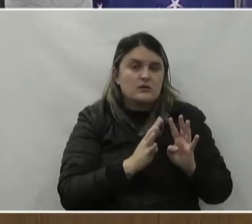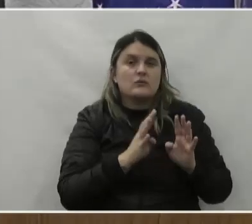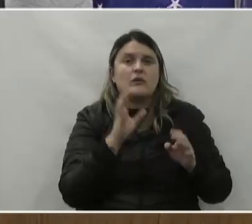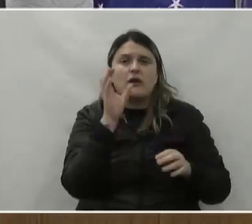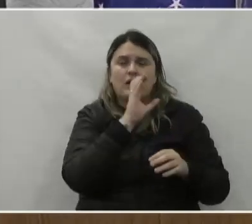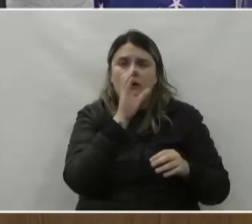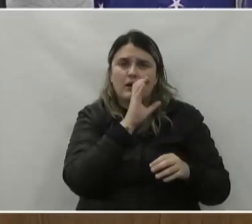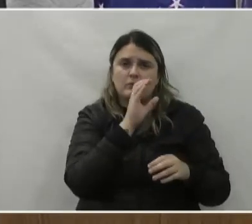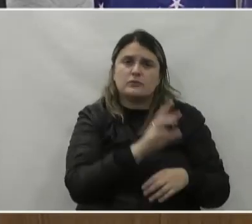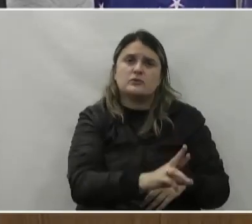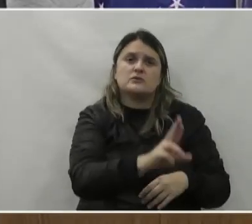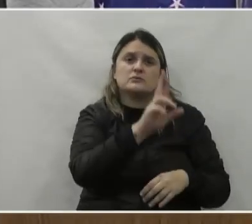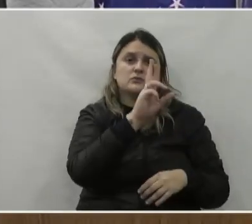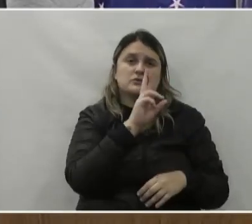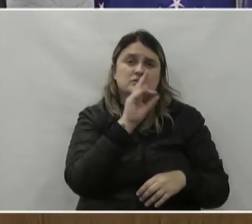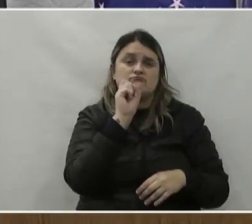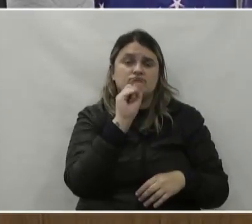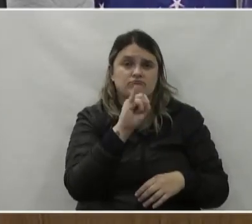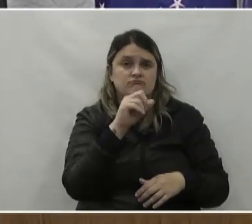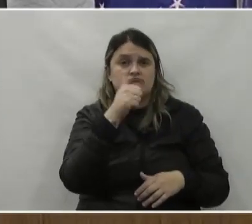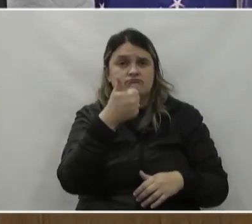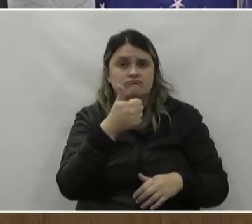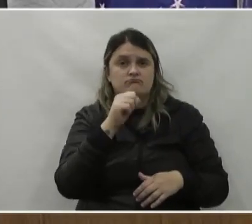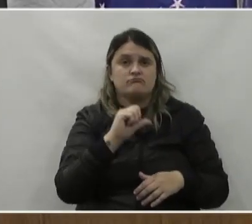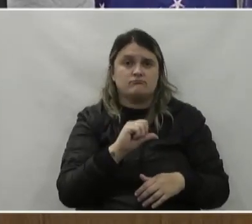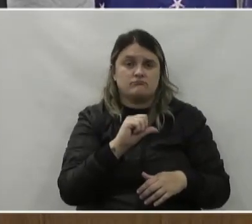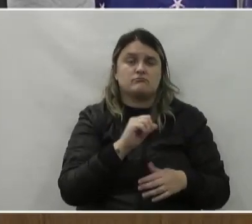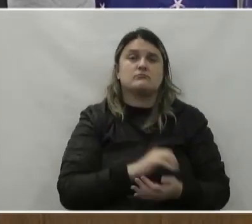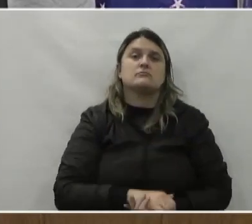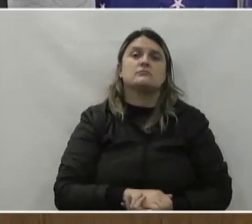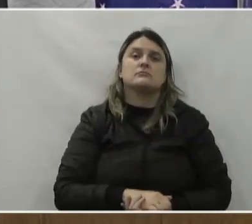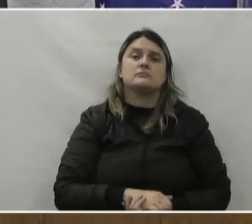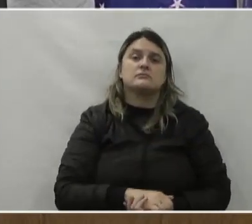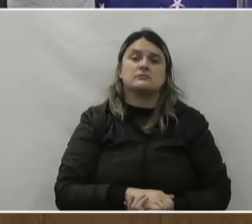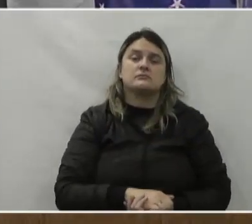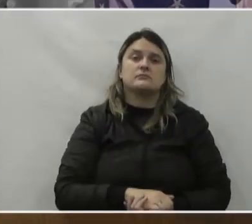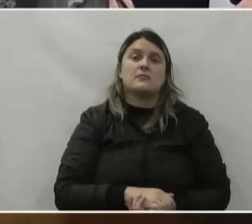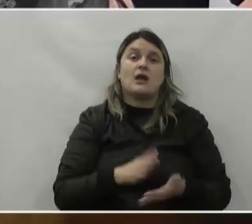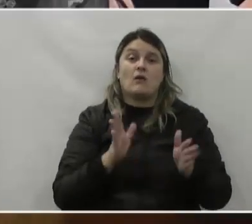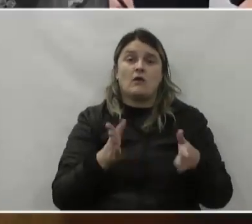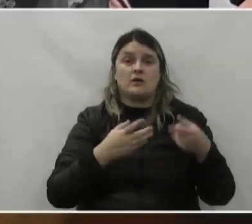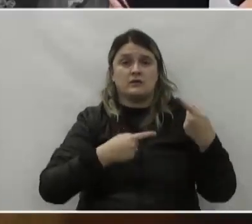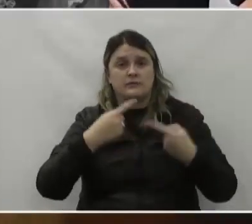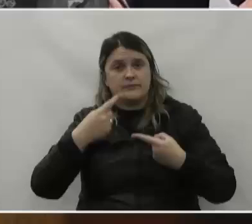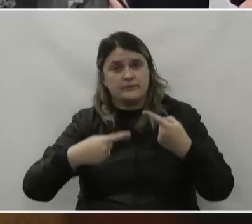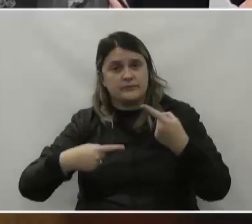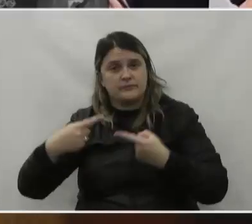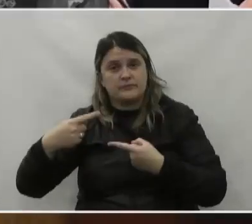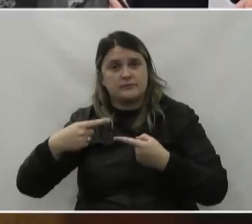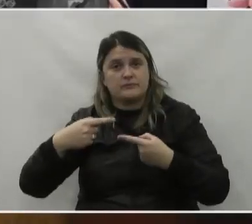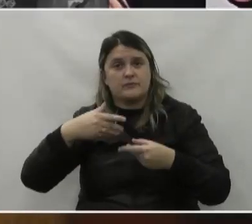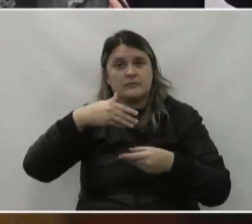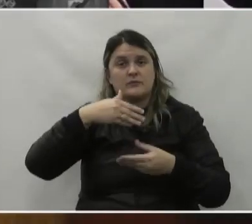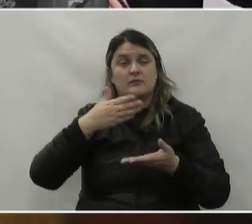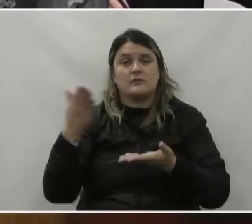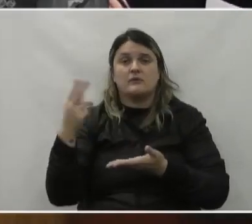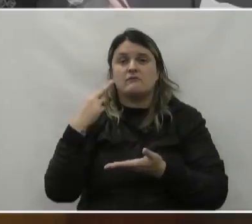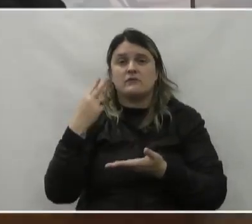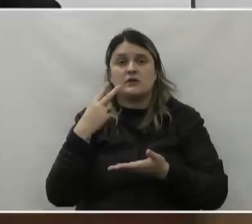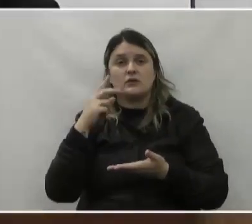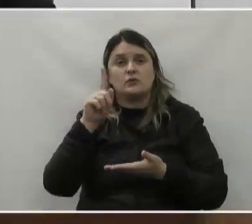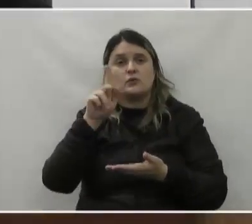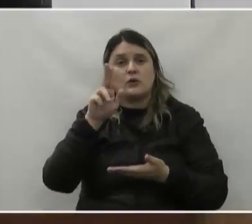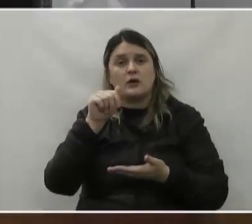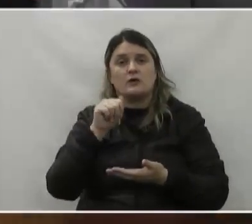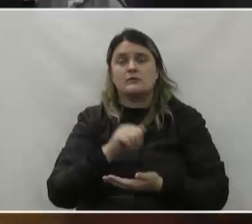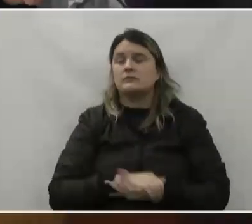providências cabíveis sejam tomadas para viabilizar tal campanha. Em discussão? Com a palavra, a vereadora